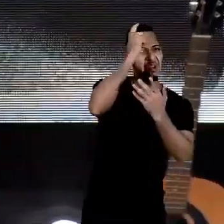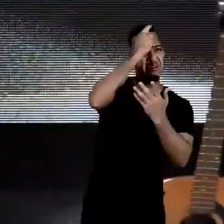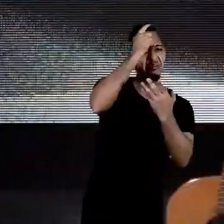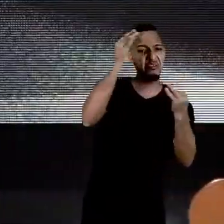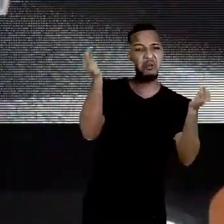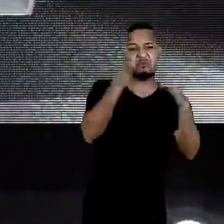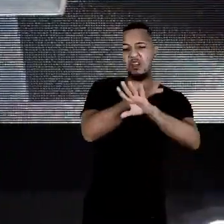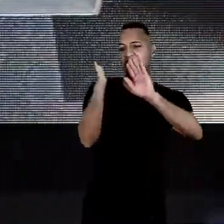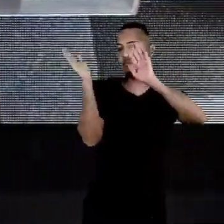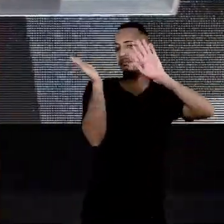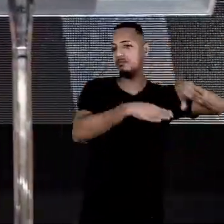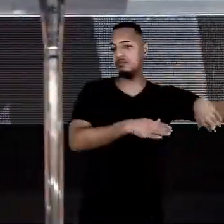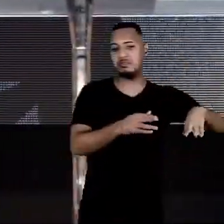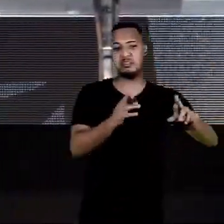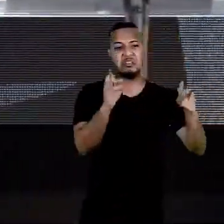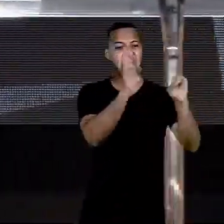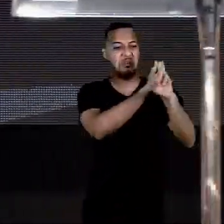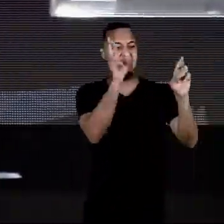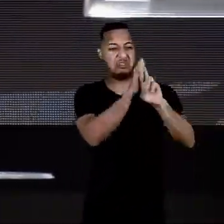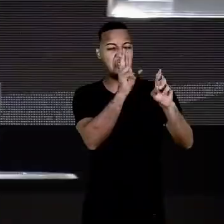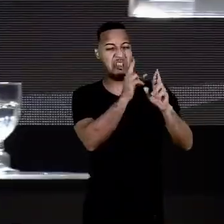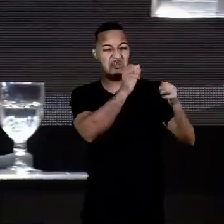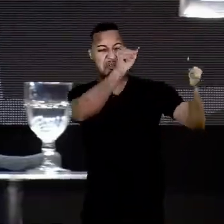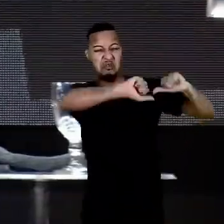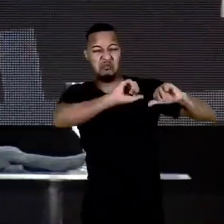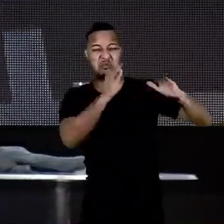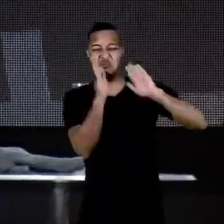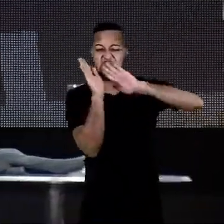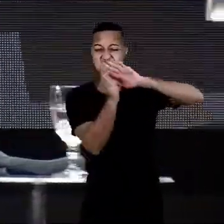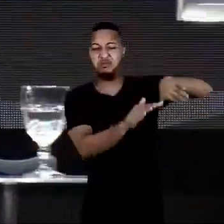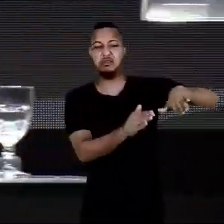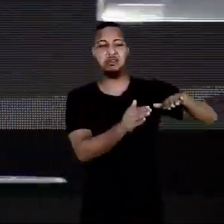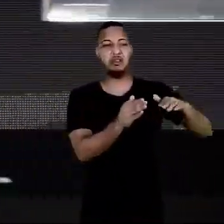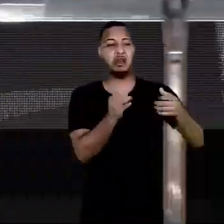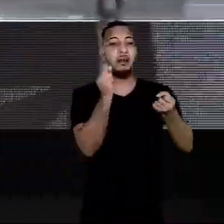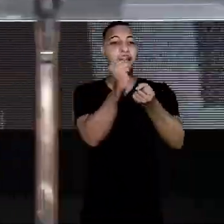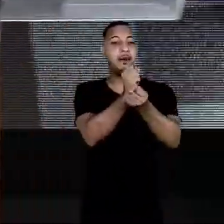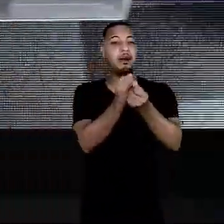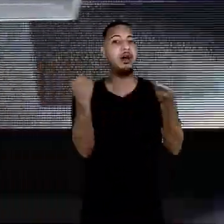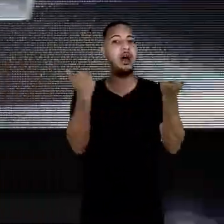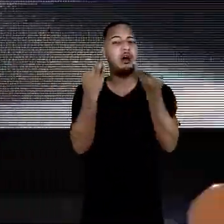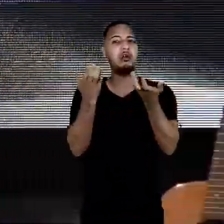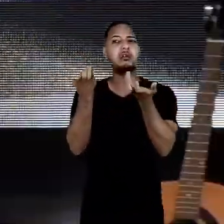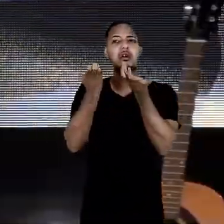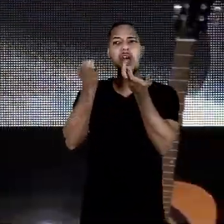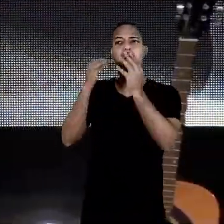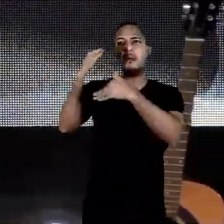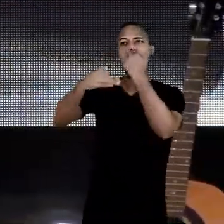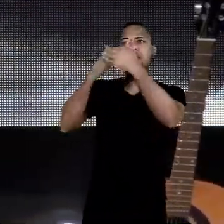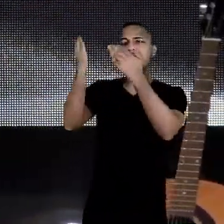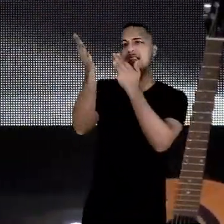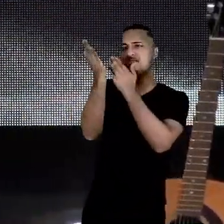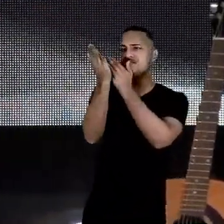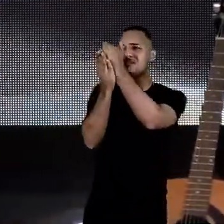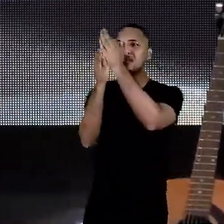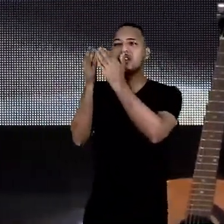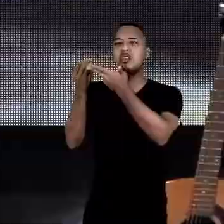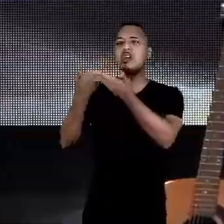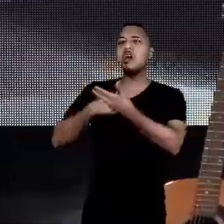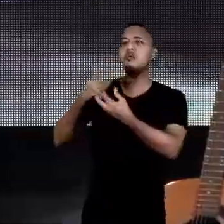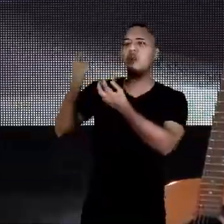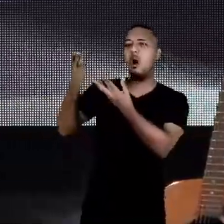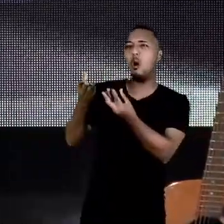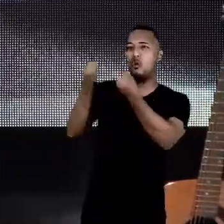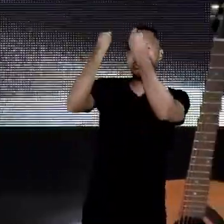vou ficar mais preso nesse relacionamento sem futuro. Ei, parou, agora eu vou crescer em Deus, agora eu vou me alimentar da palavra, sabe, agora